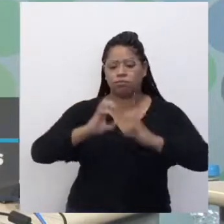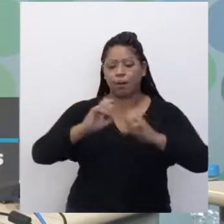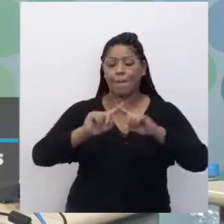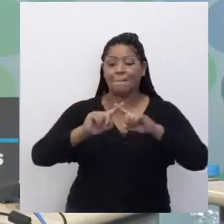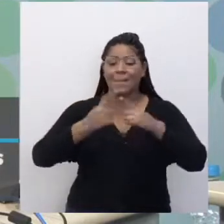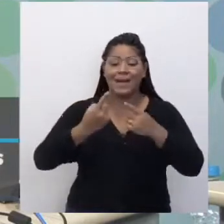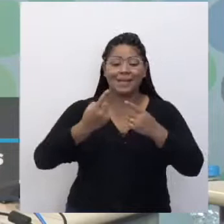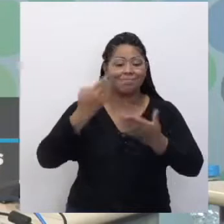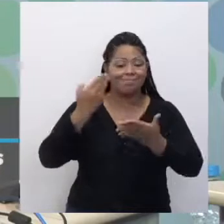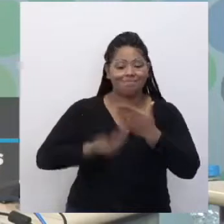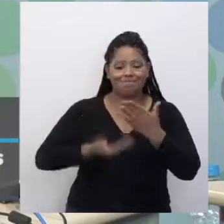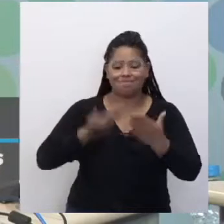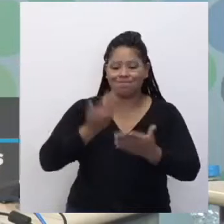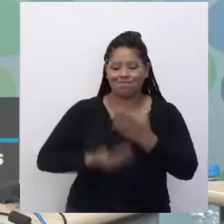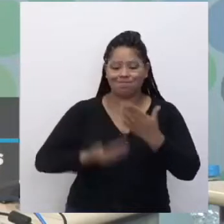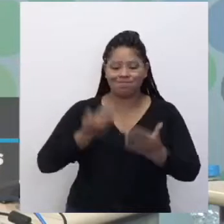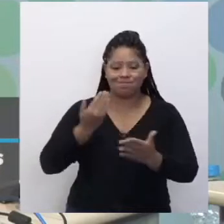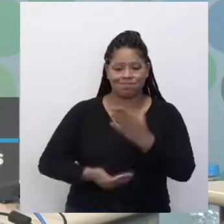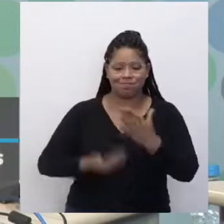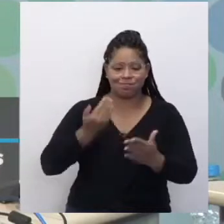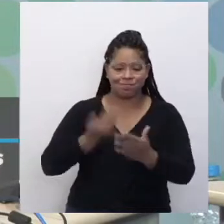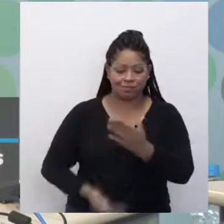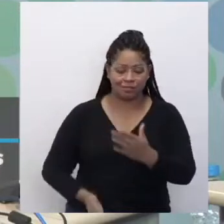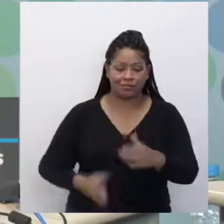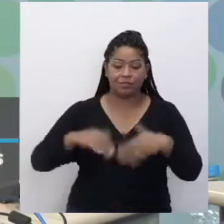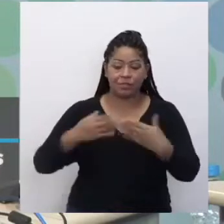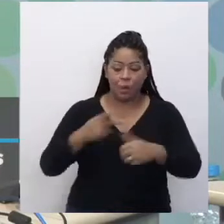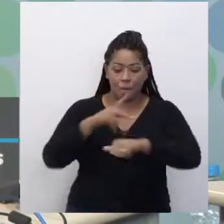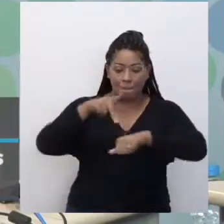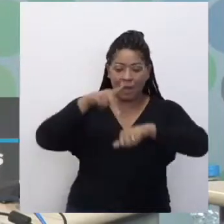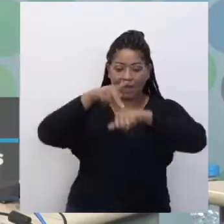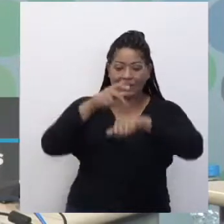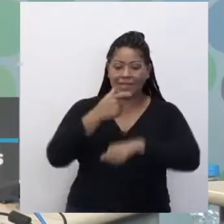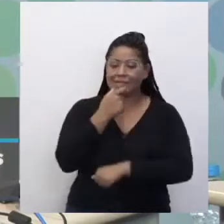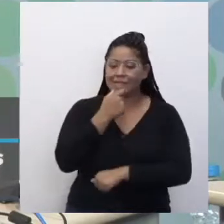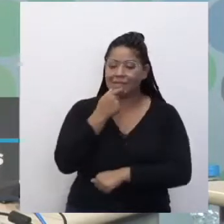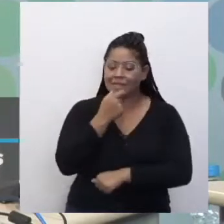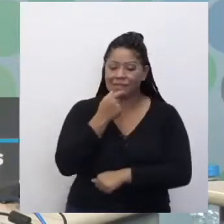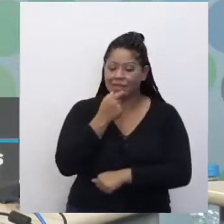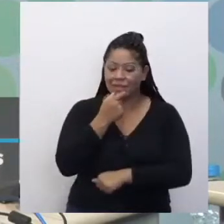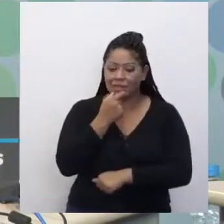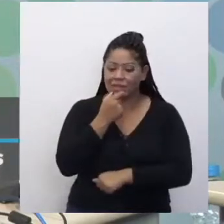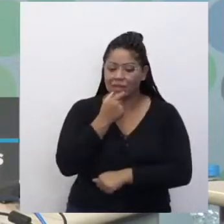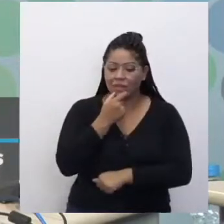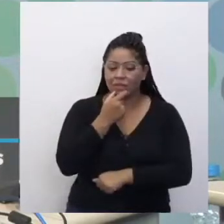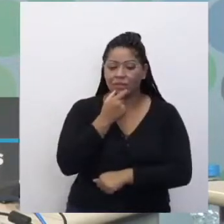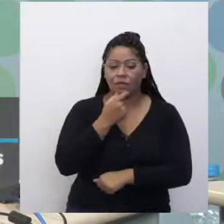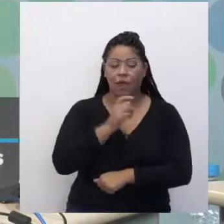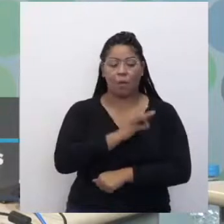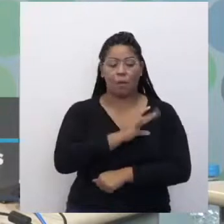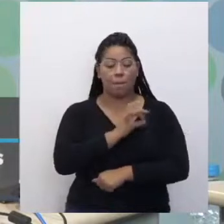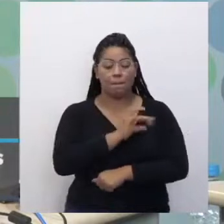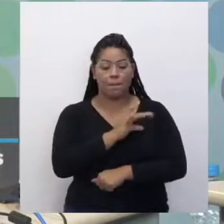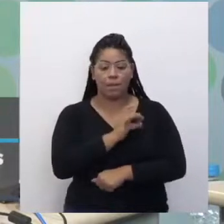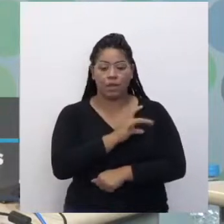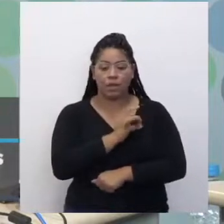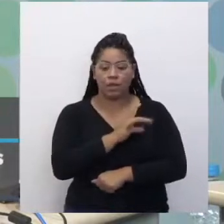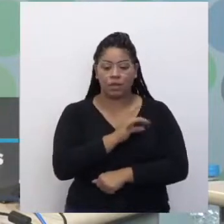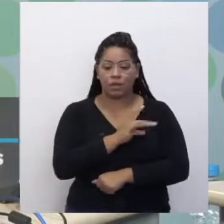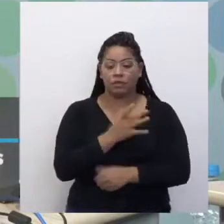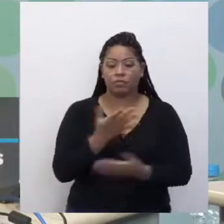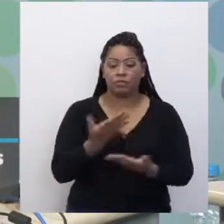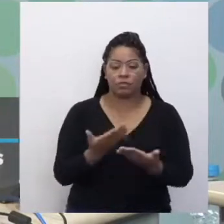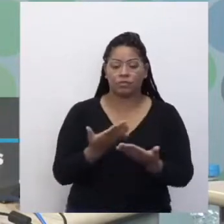aquele território da Inglaterra começou a ficar ameaçado, os domínios ingleses começaram a ficar ameaçados, né? E talvez por isso,